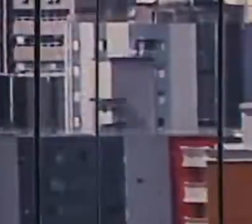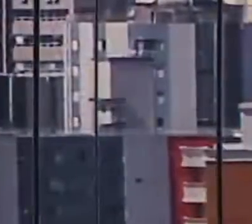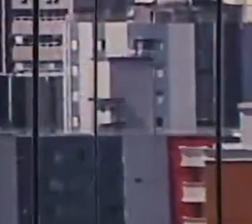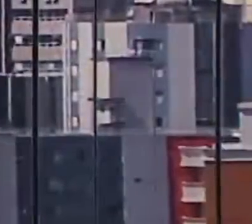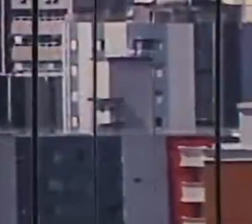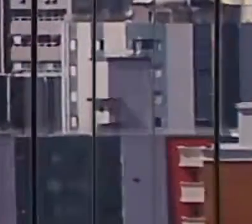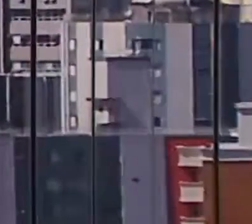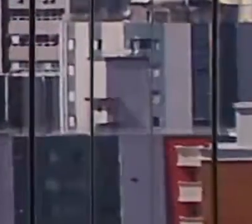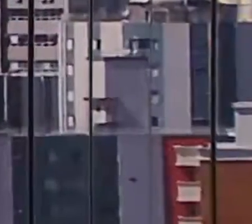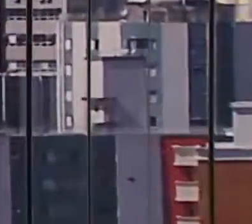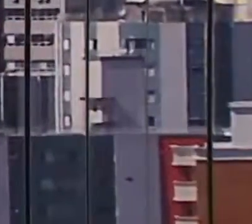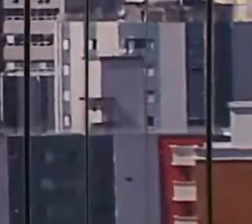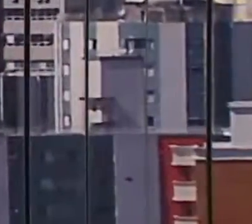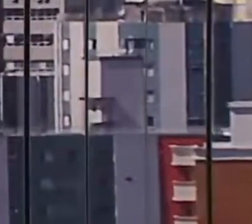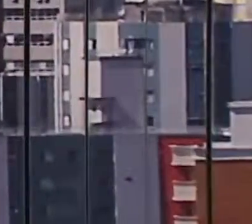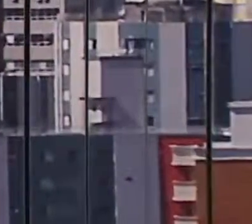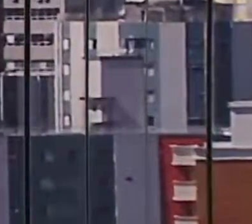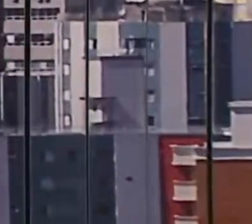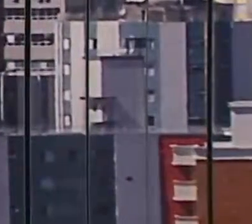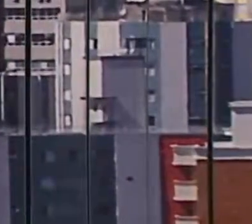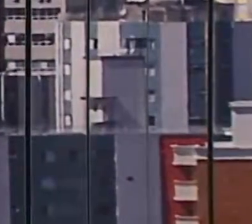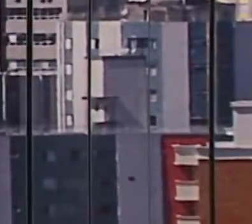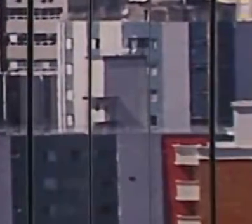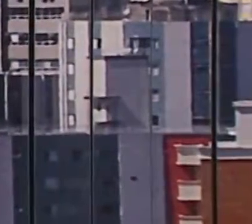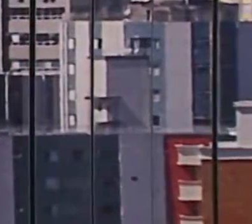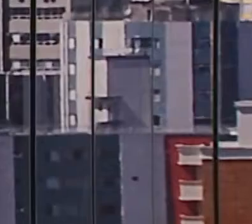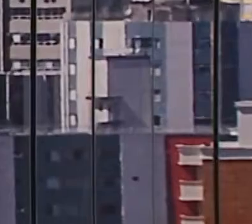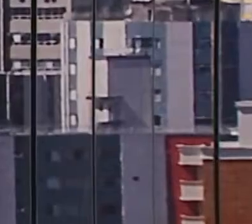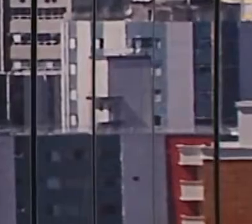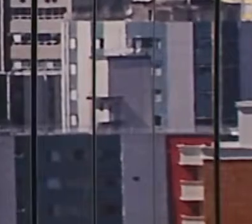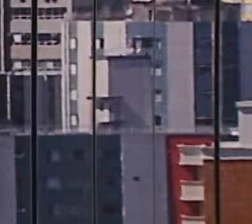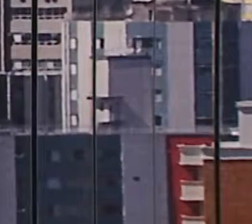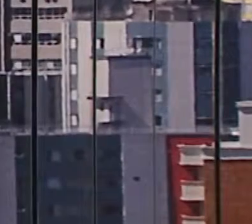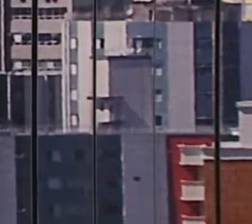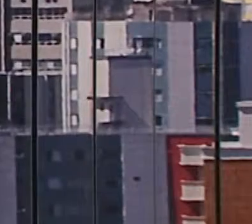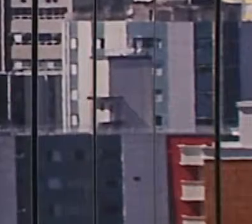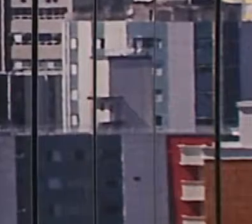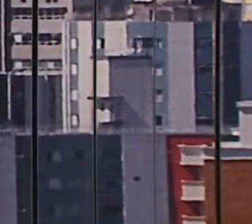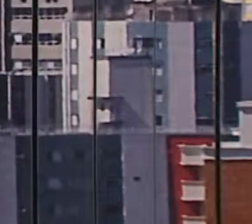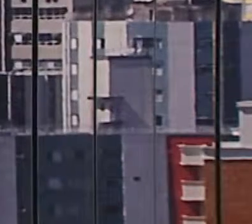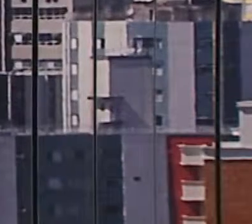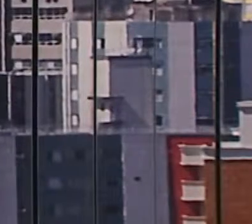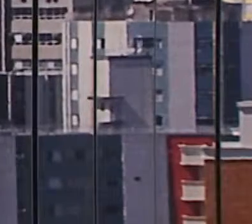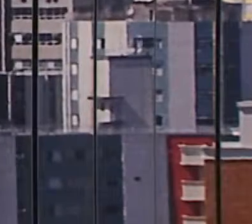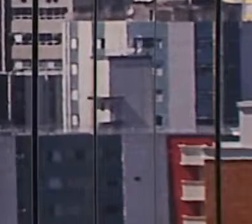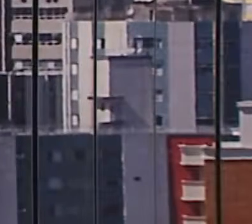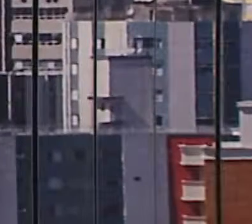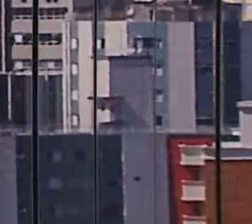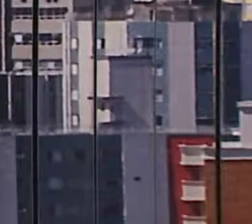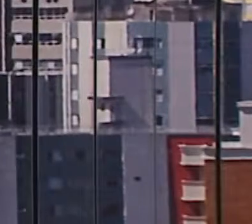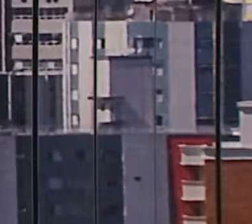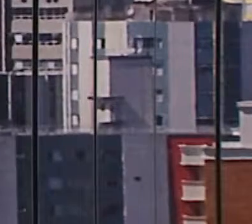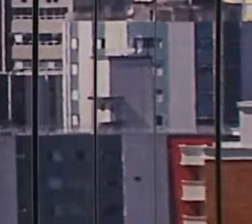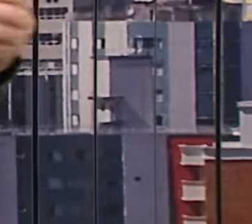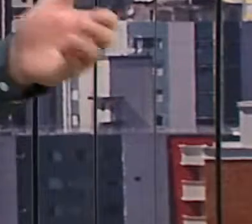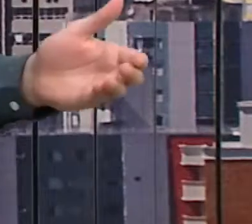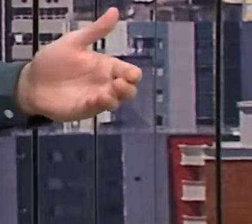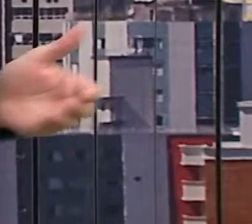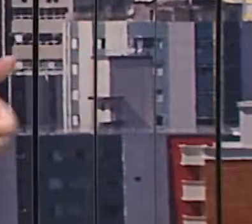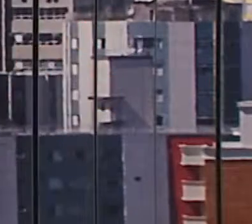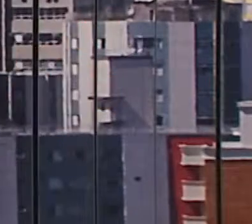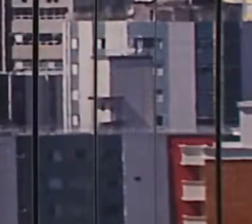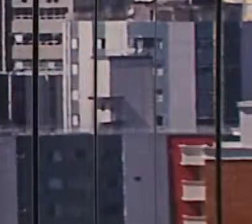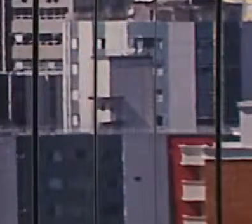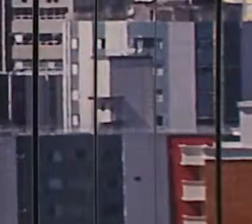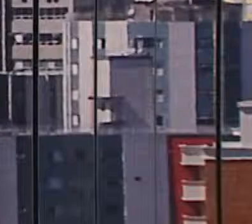Olá, boa tarde. Está no ar o Jornal Câmara Notícia nesta terça-feira, dia 11. Muito obrigado pela sua companhia, seja pela